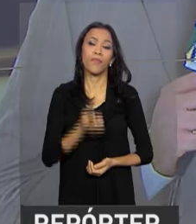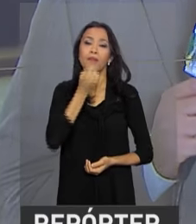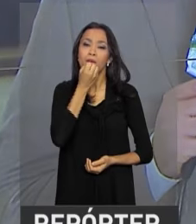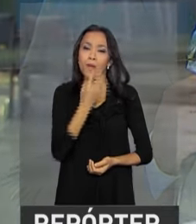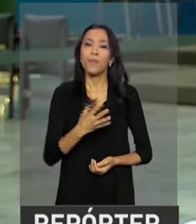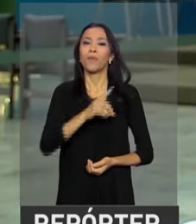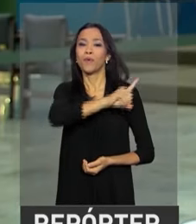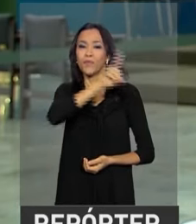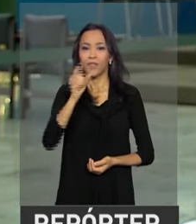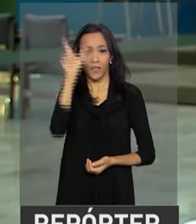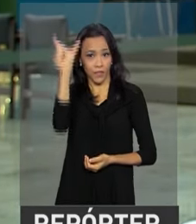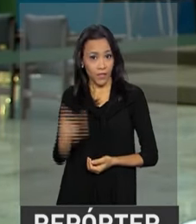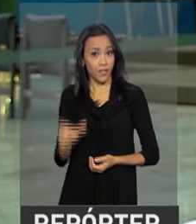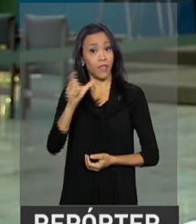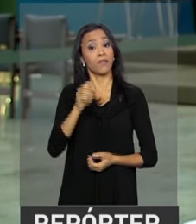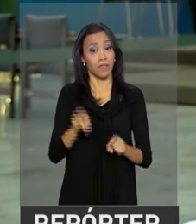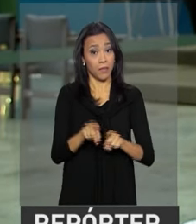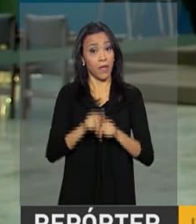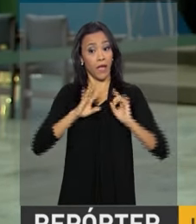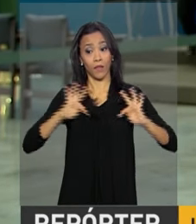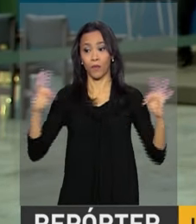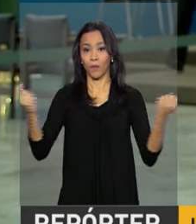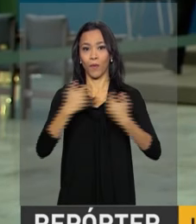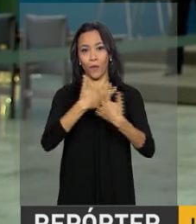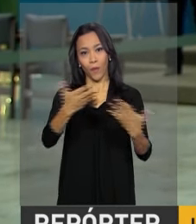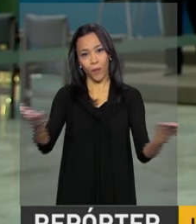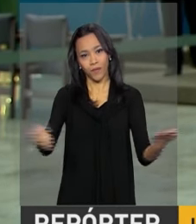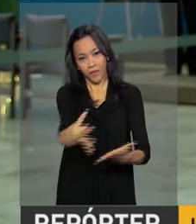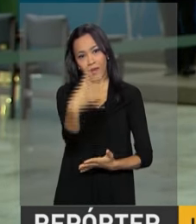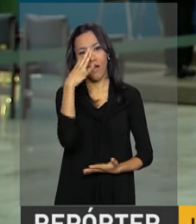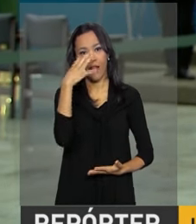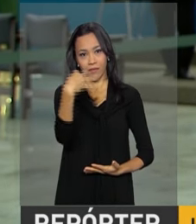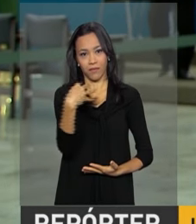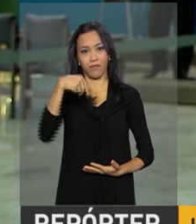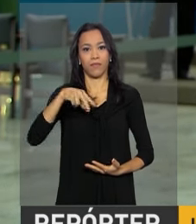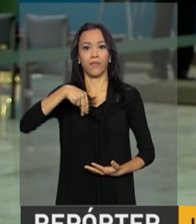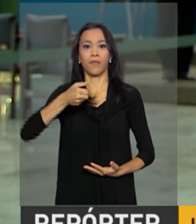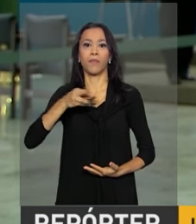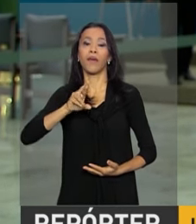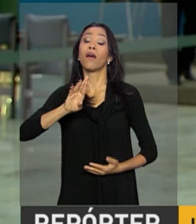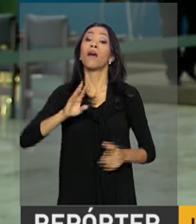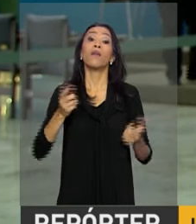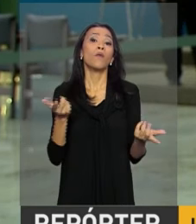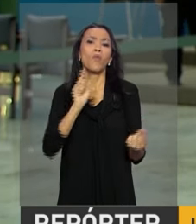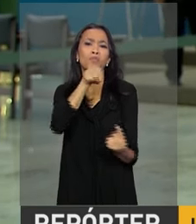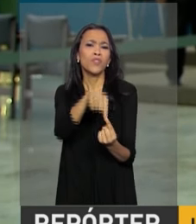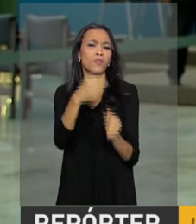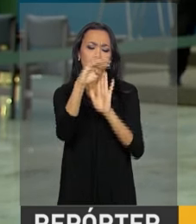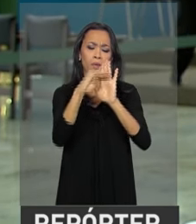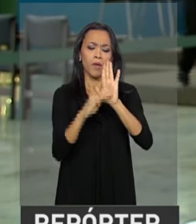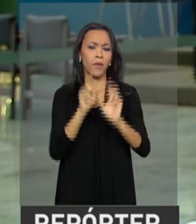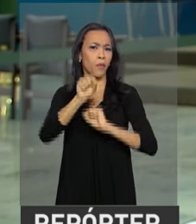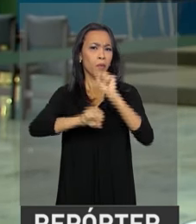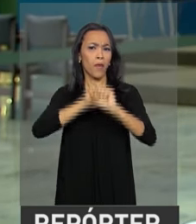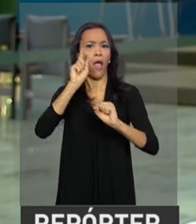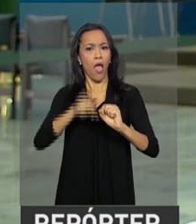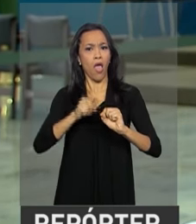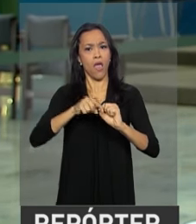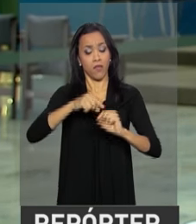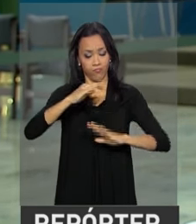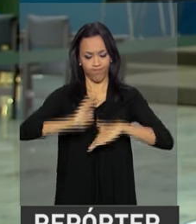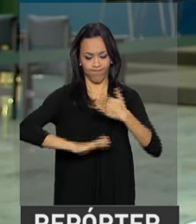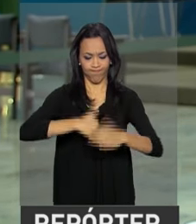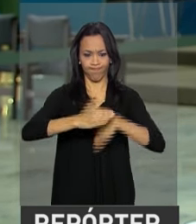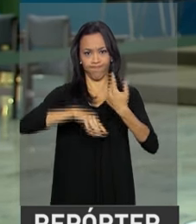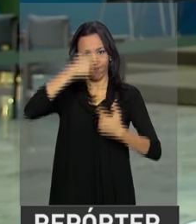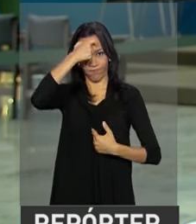dia, Zé Luiz, a você e a todos que nos assistem aqui na TV NBR. Bom, o objetivo do programa é promover o desenvolvimento integral